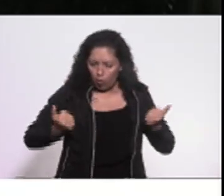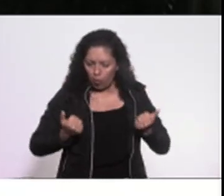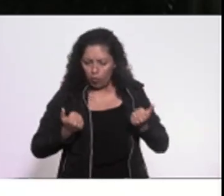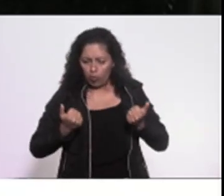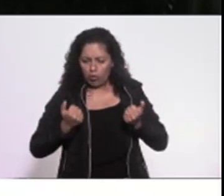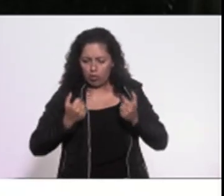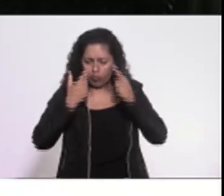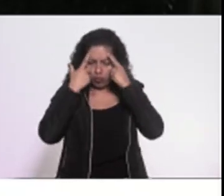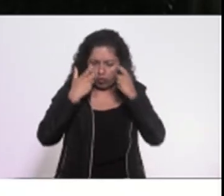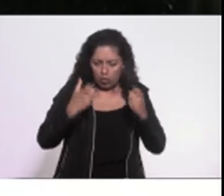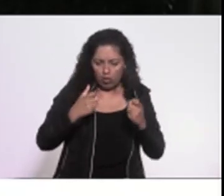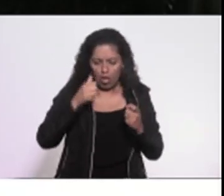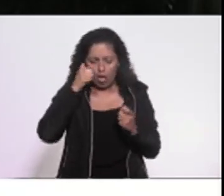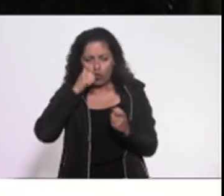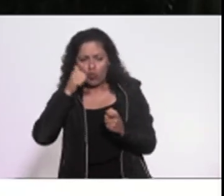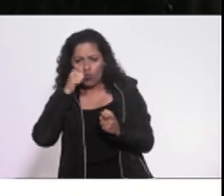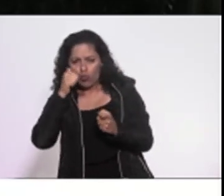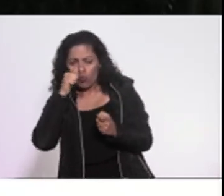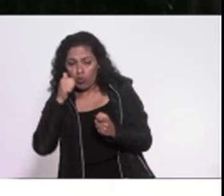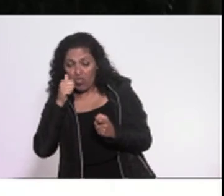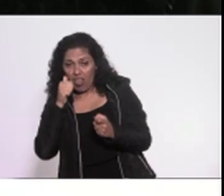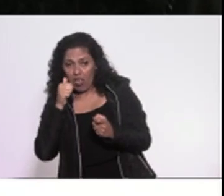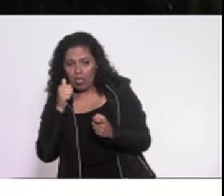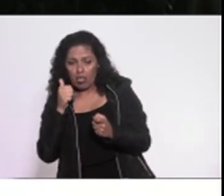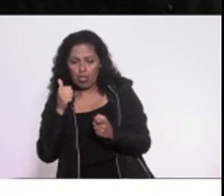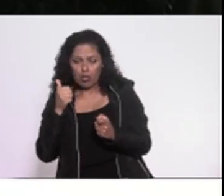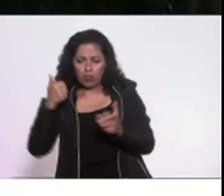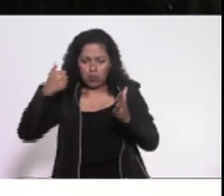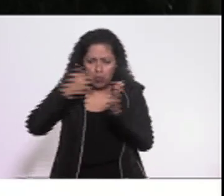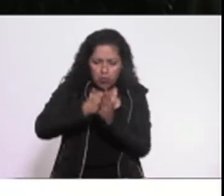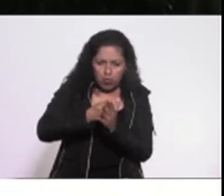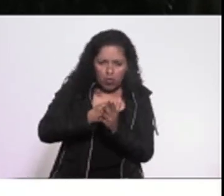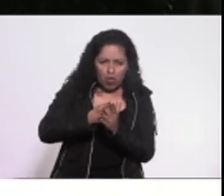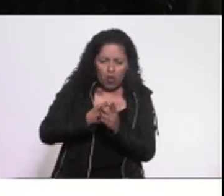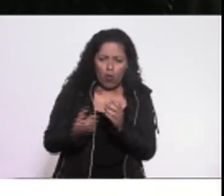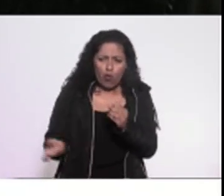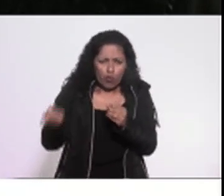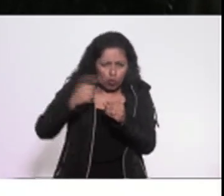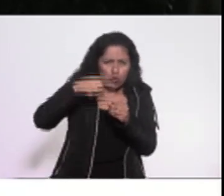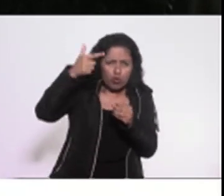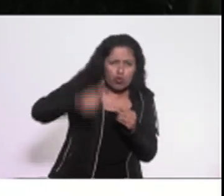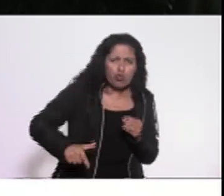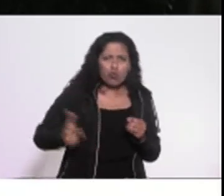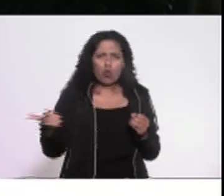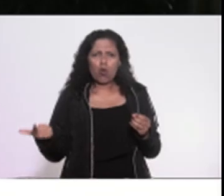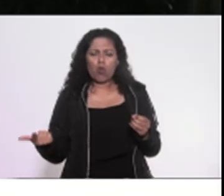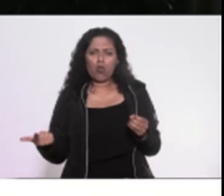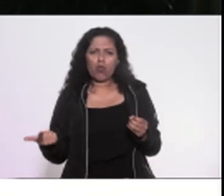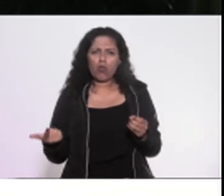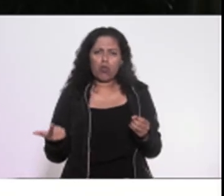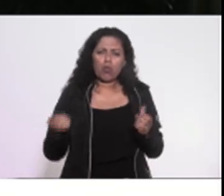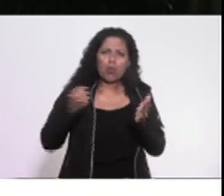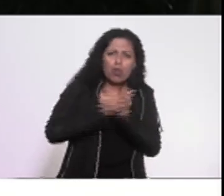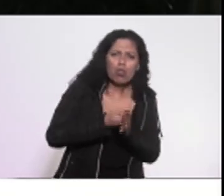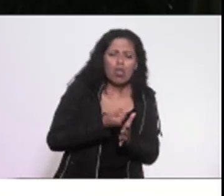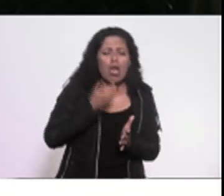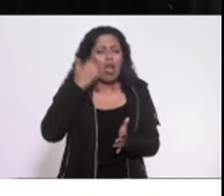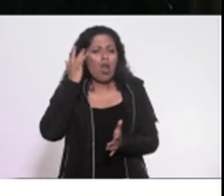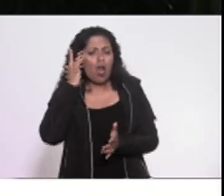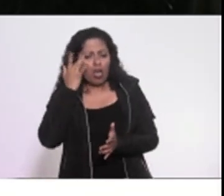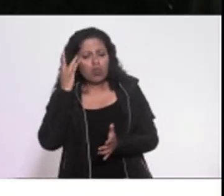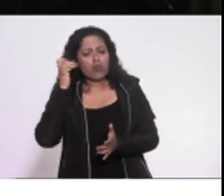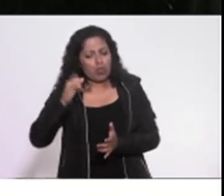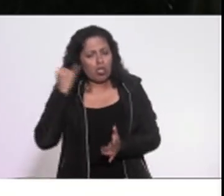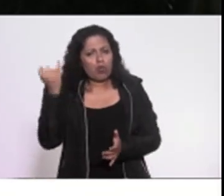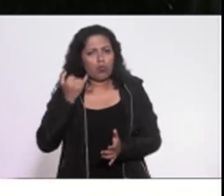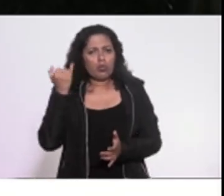são acompanhadas, houve uma reincidência em razão ao que elas tivessem feito. Então, eu acho, e com certeza a